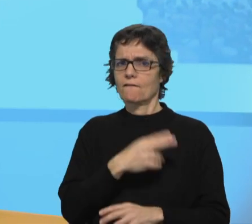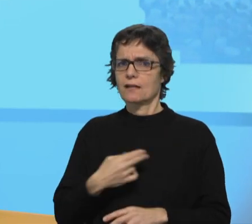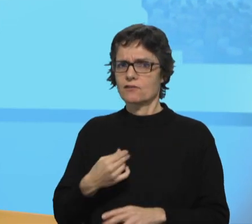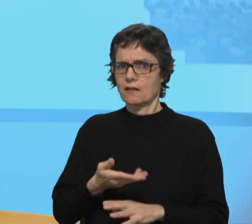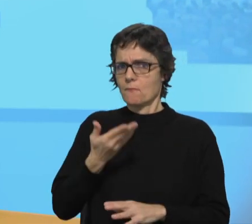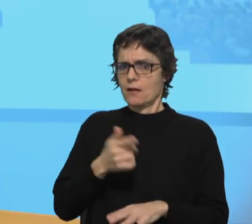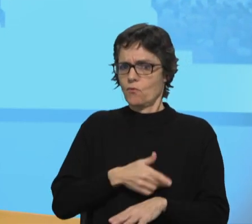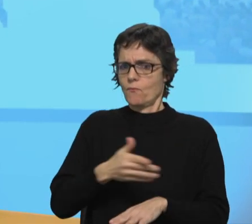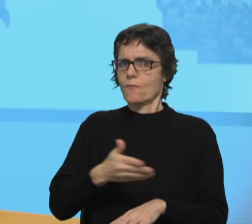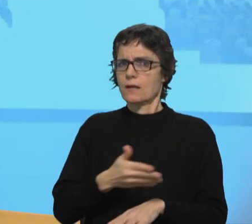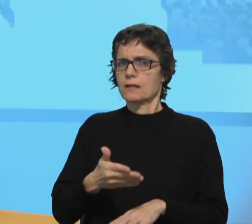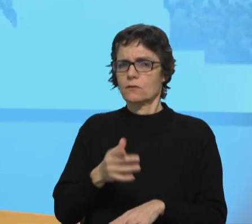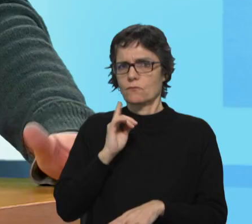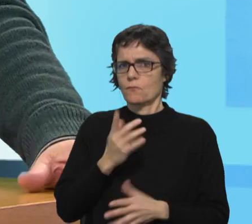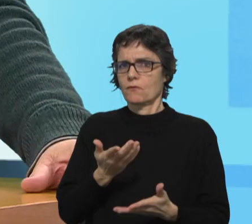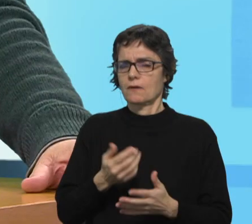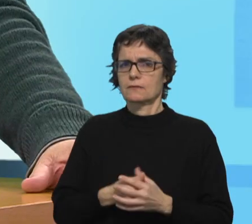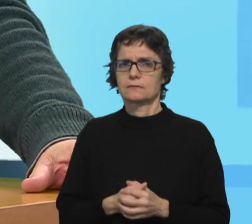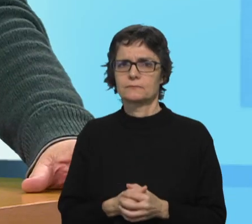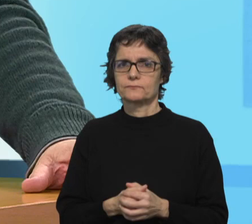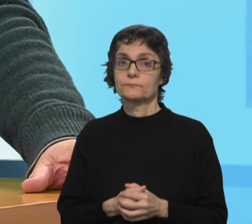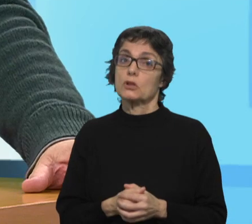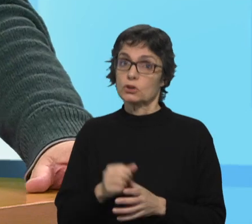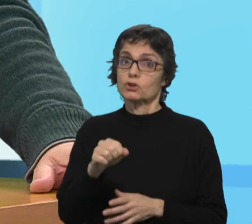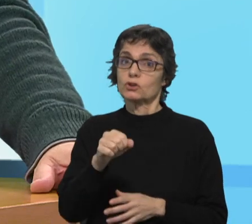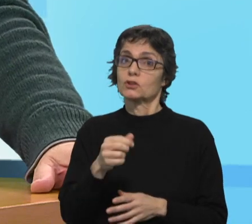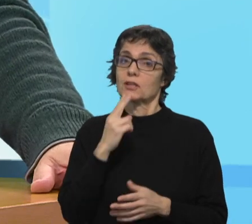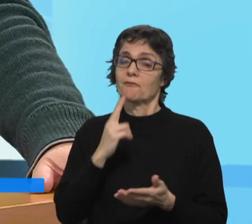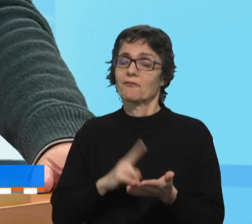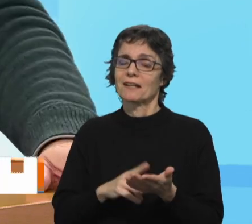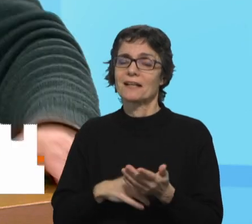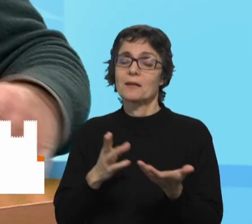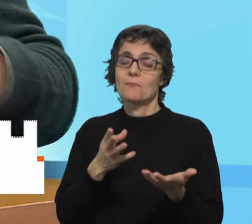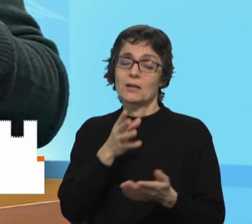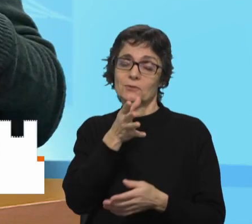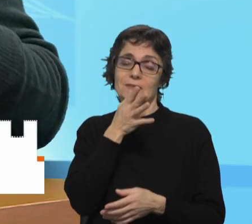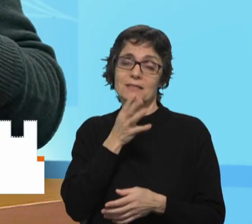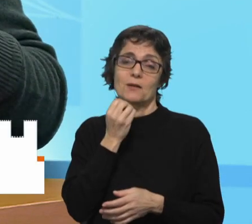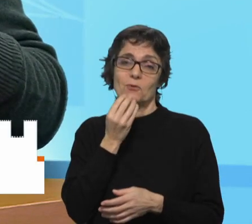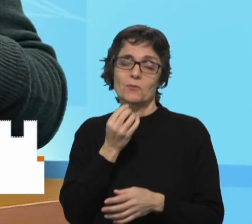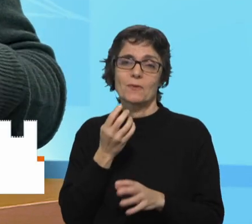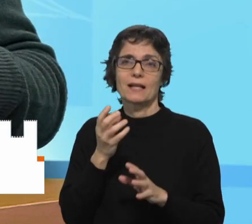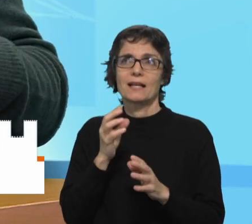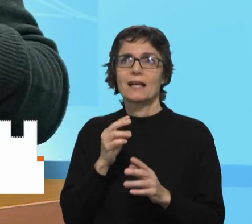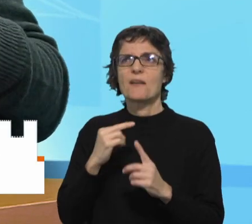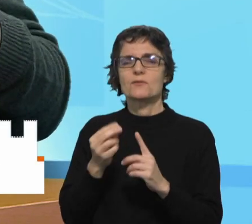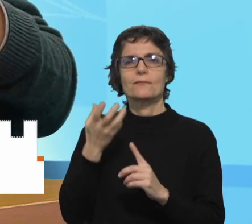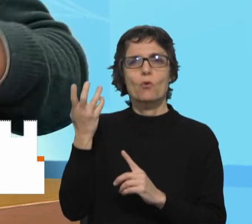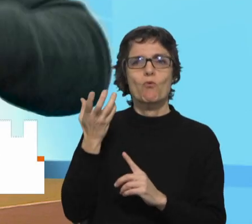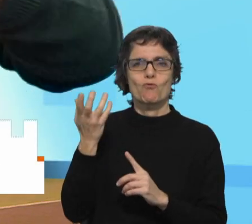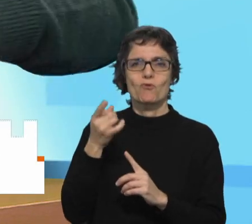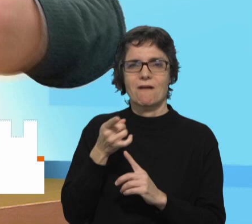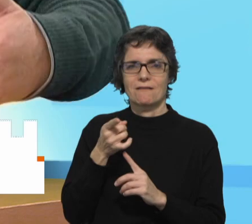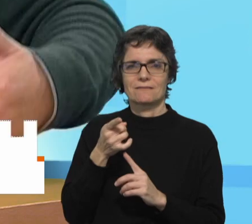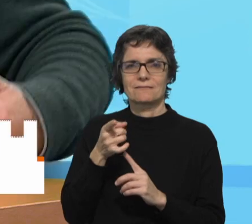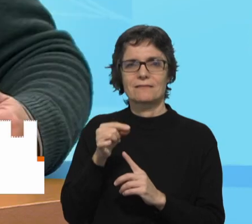um período determinante. Determinante, mas é como o Henrique dizia, quer dizer, culturalmente falando, e ao